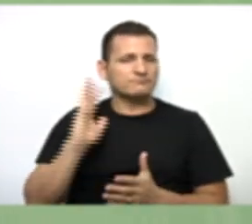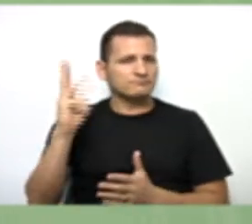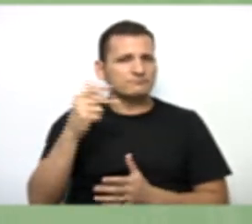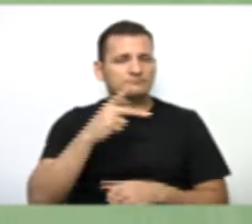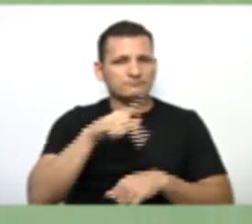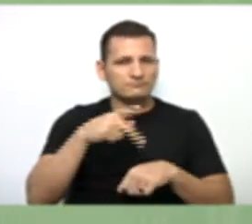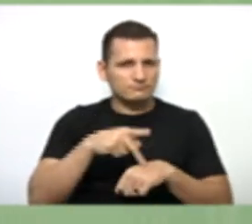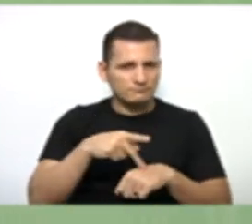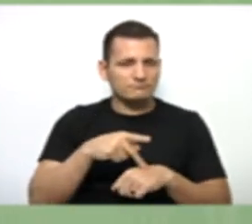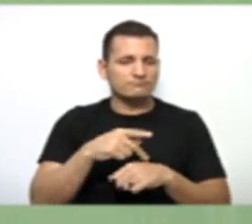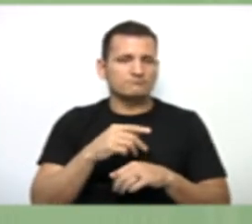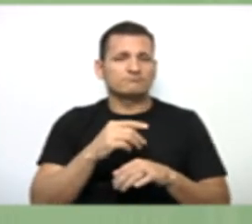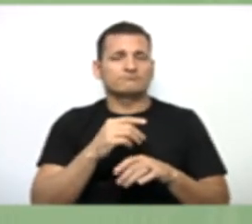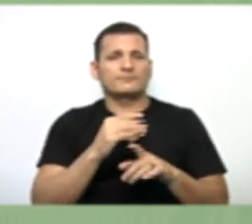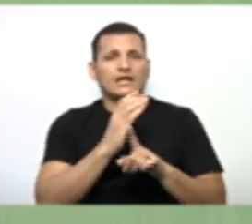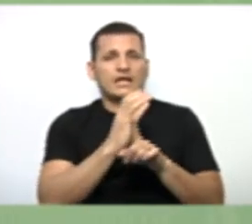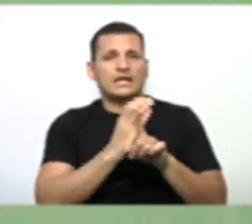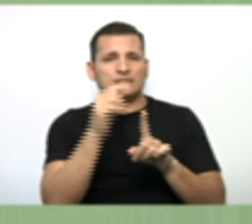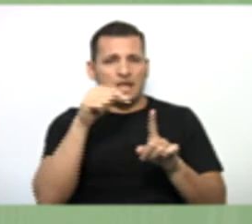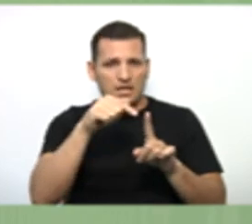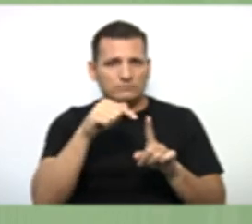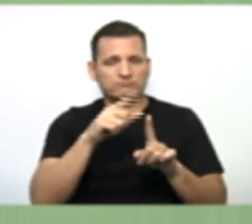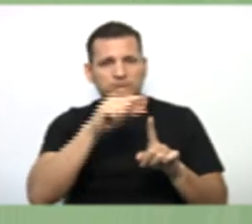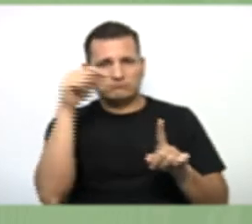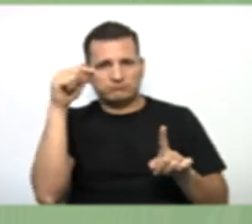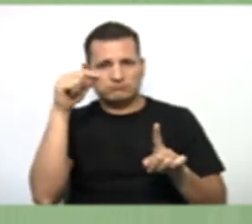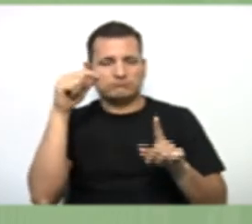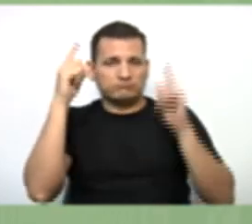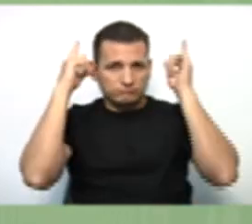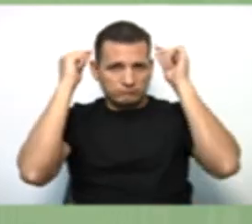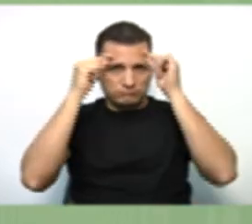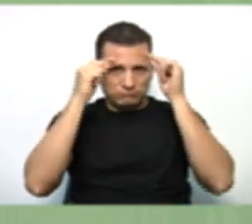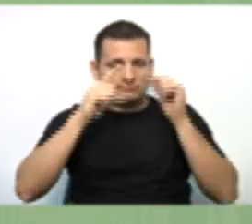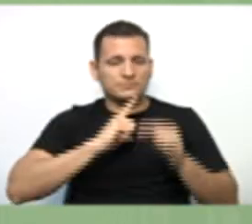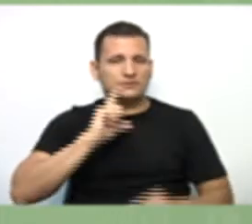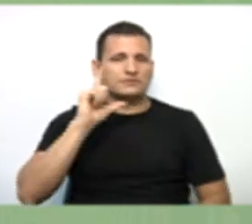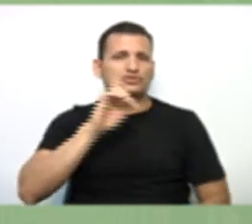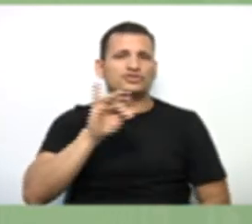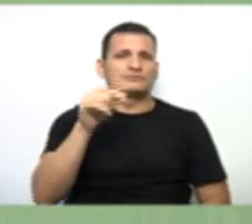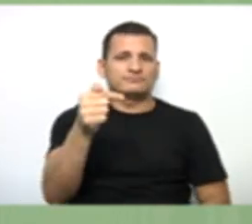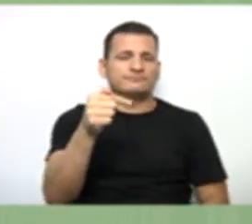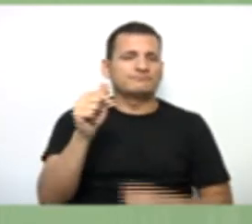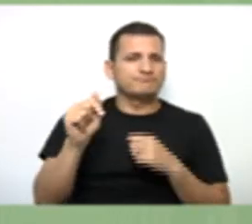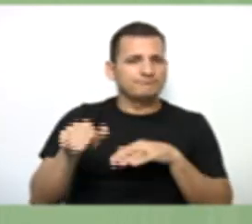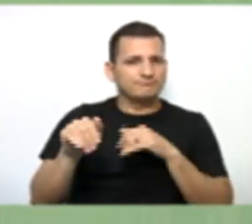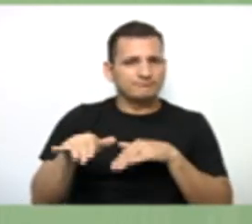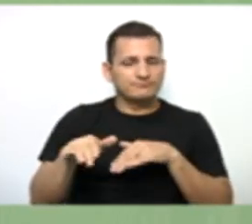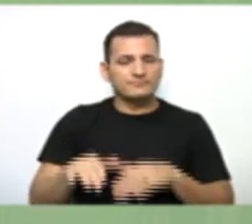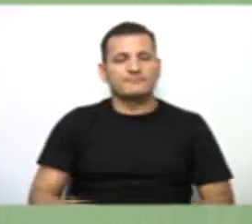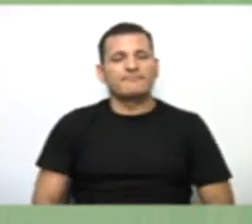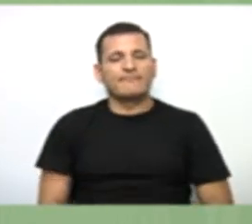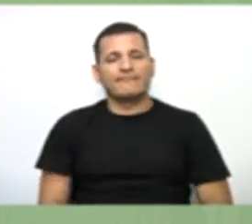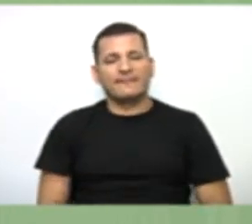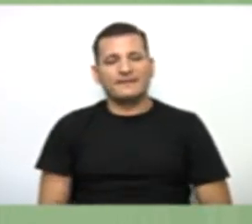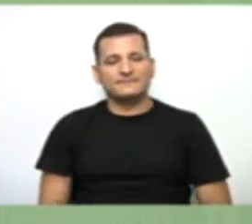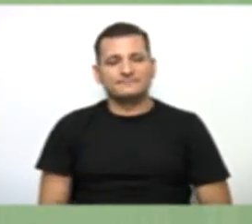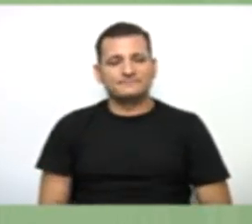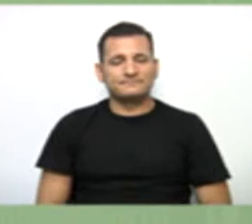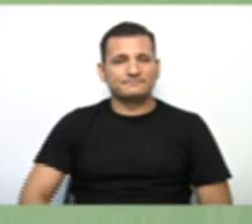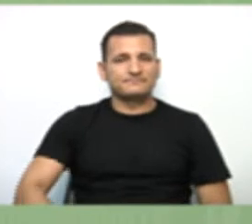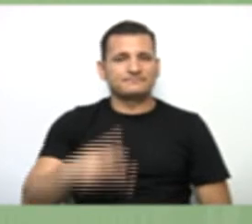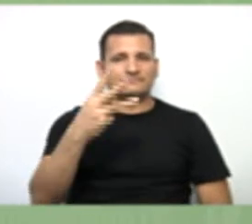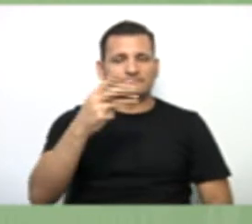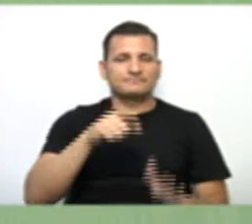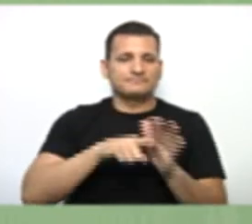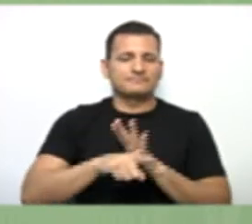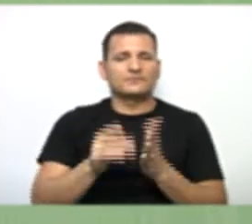né, que adotaram o calendário grego-romano têm 7 de setembro. Teve pessoas que acertaram aí, não foi, professor Gilberto? Também acertaram. Olha, questão 3. Alguns meses